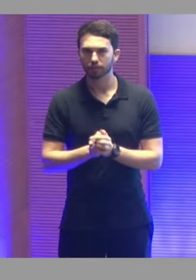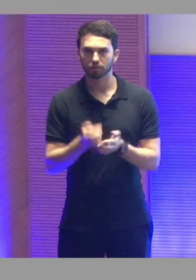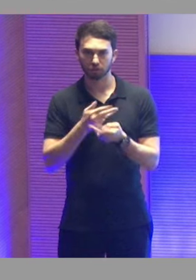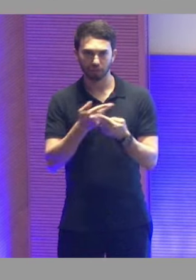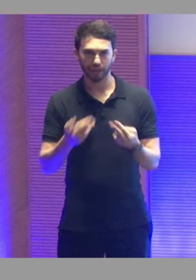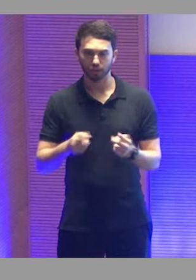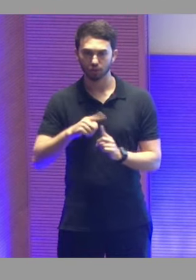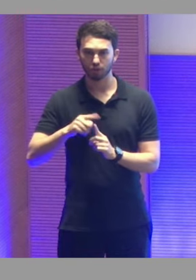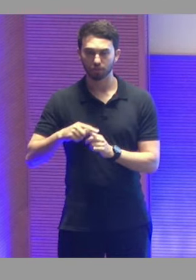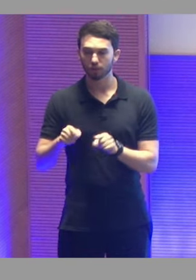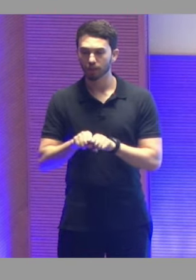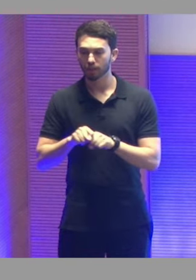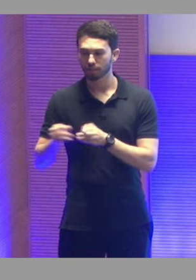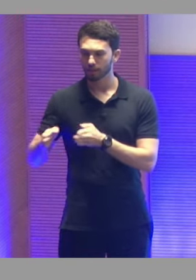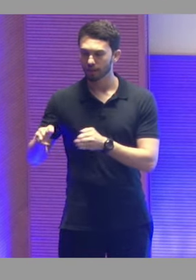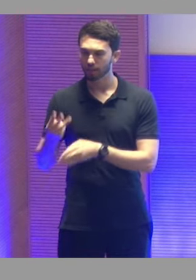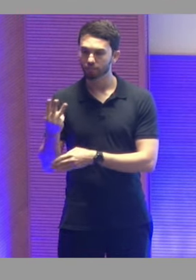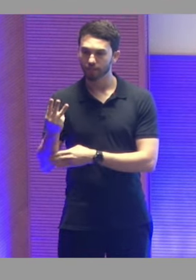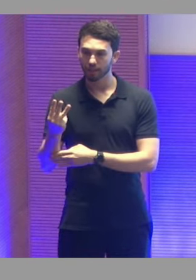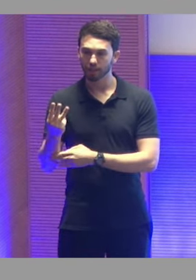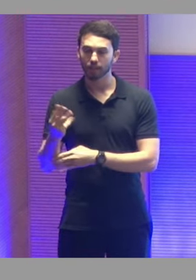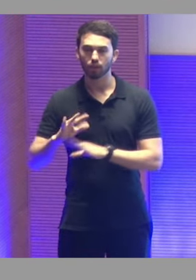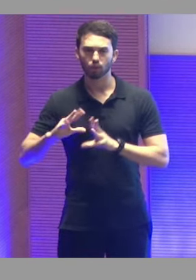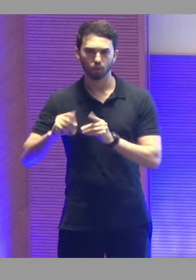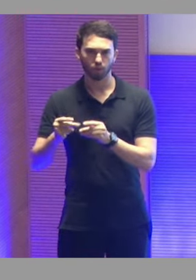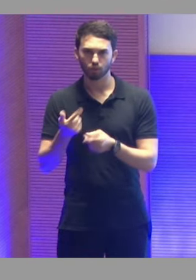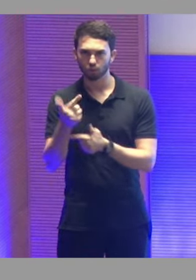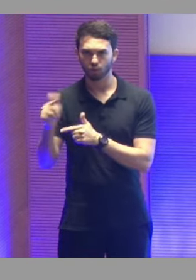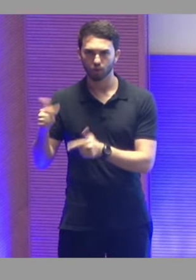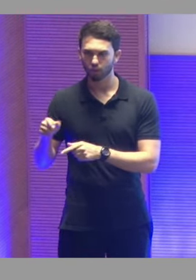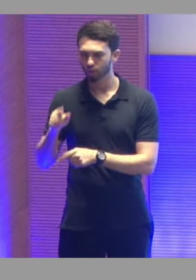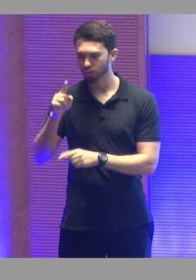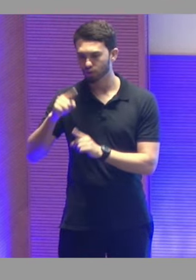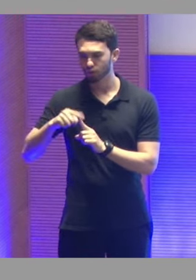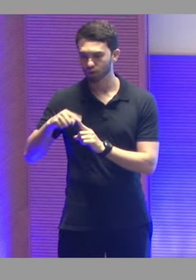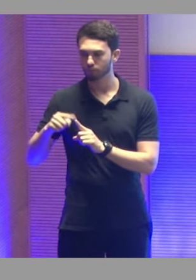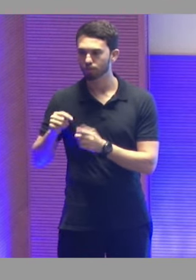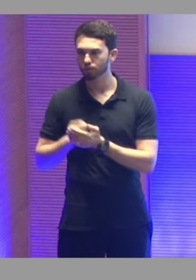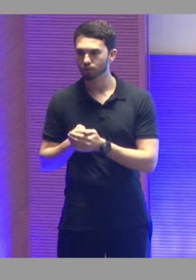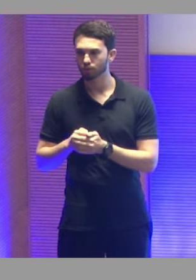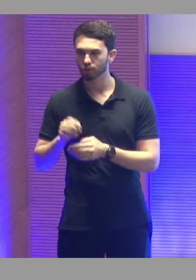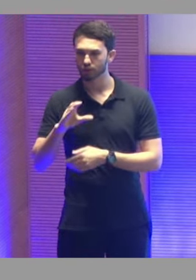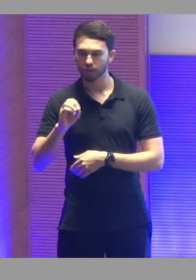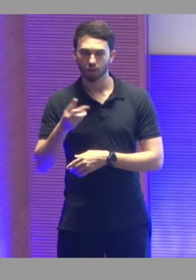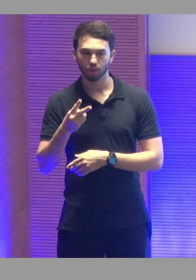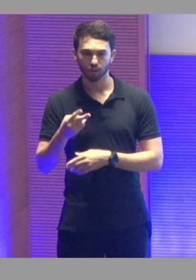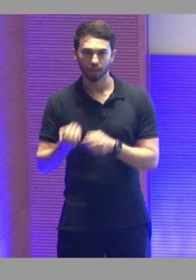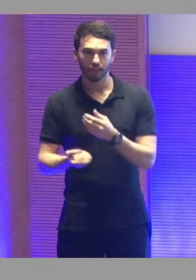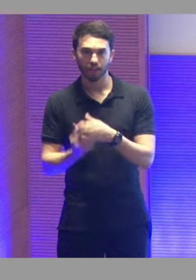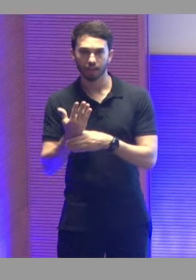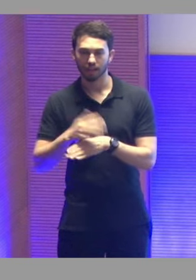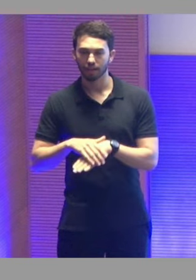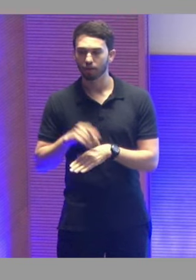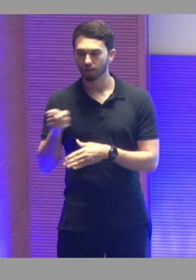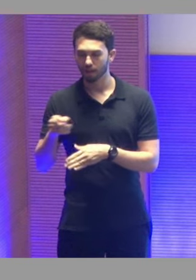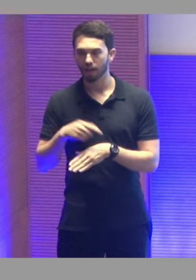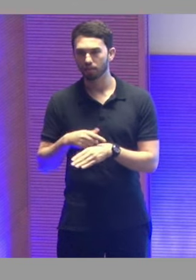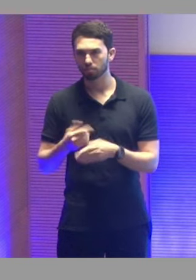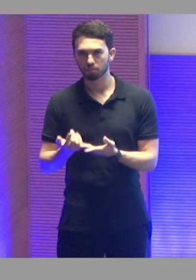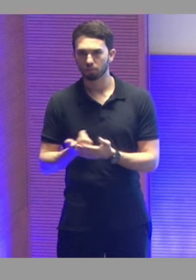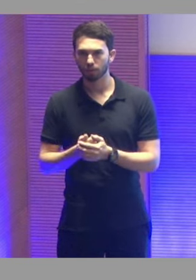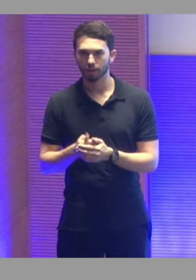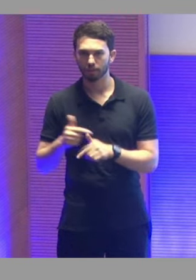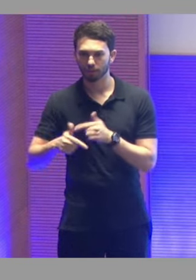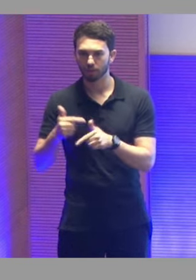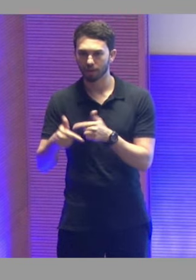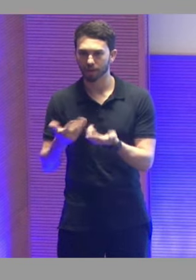térmica e escopo três todas as outras fontes de emissão indiretas relacionadas à cadeia de valor da organização